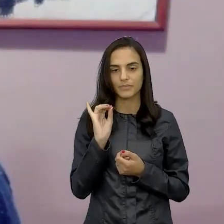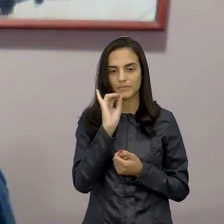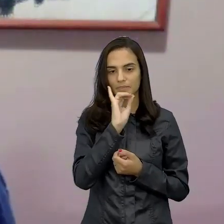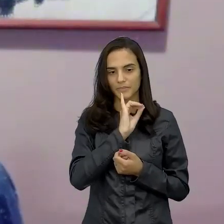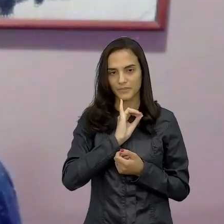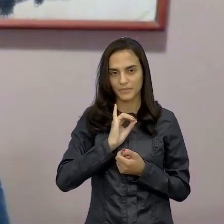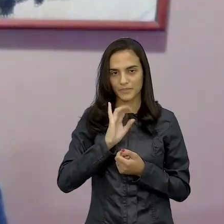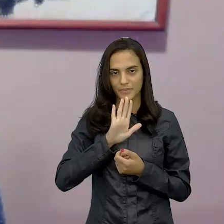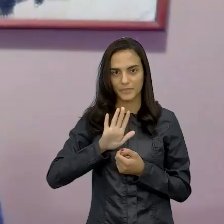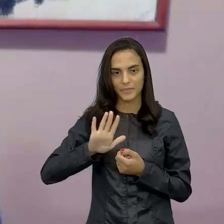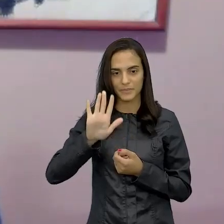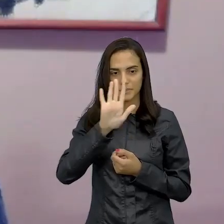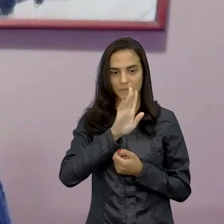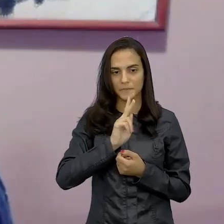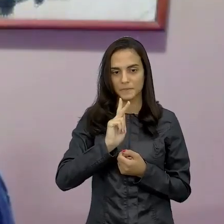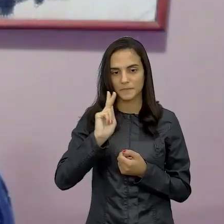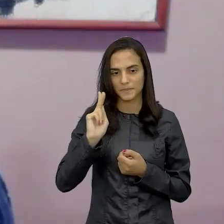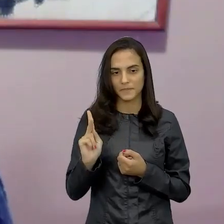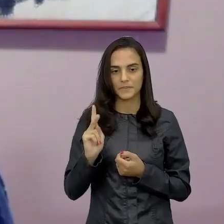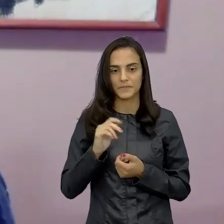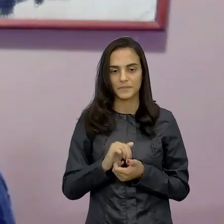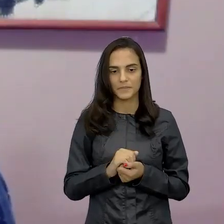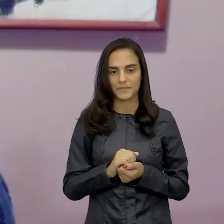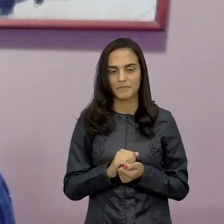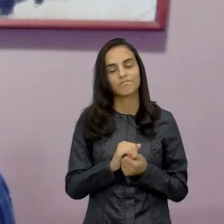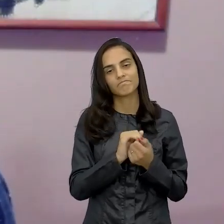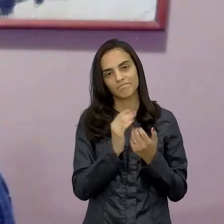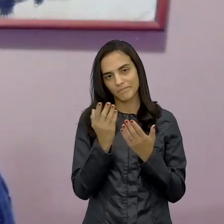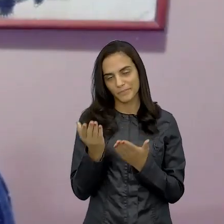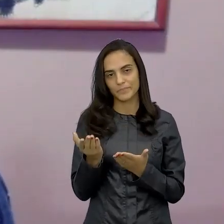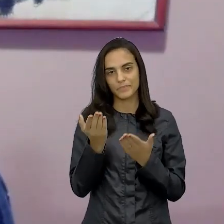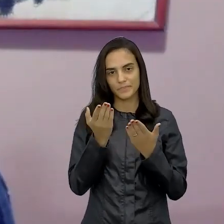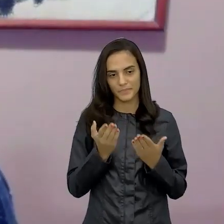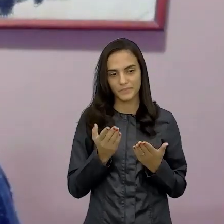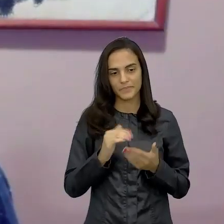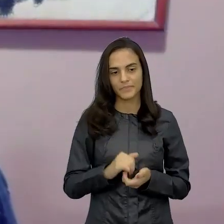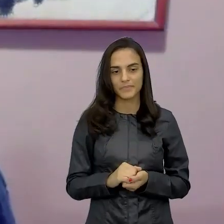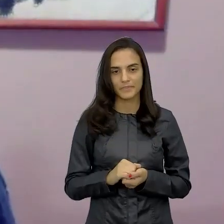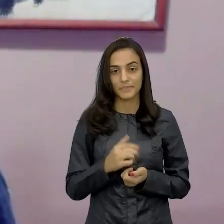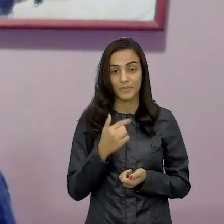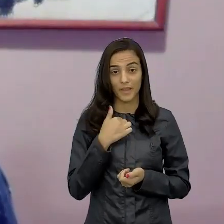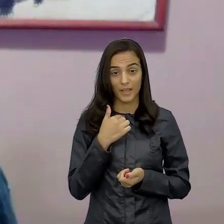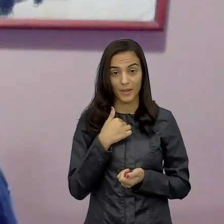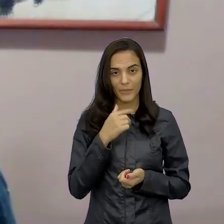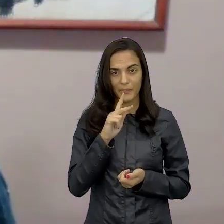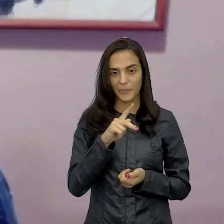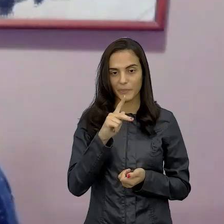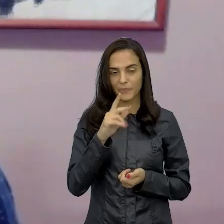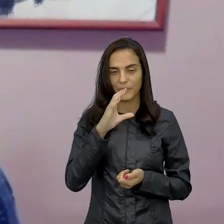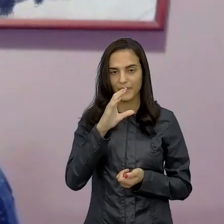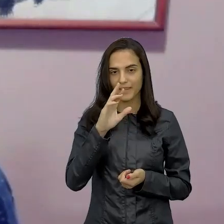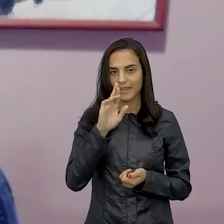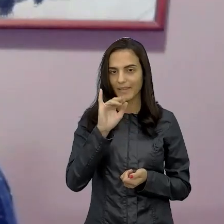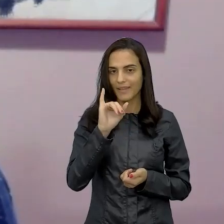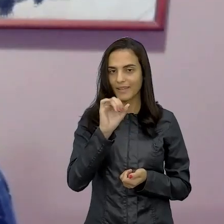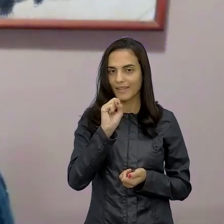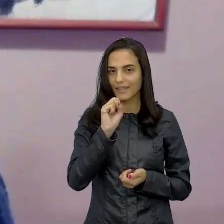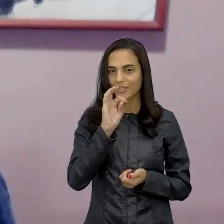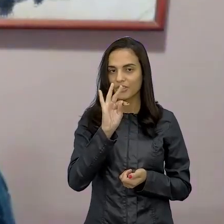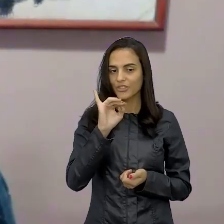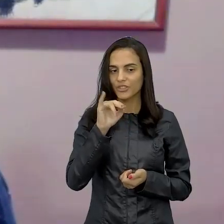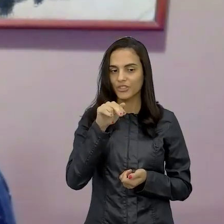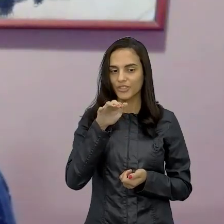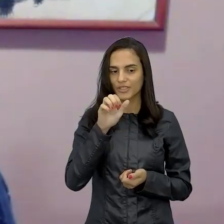Olá a todos, professores e professoras, muito bem-vindos. Eu sou Cristiane